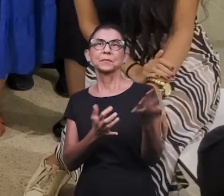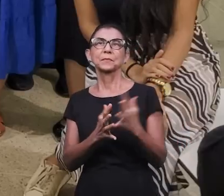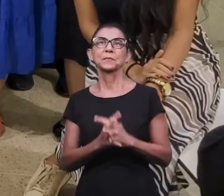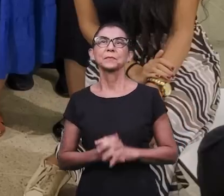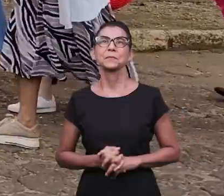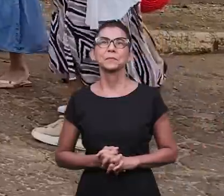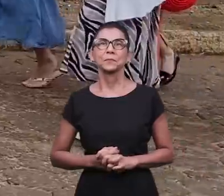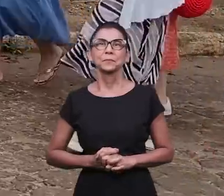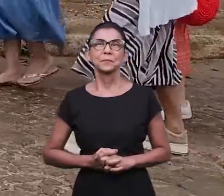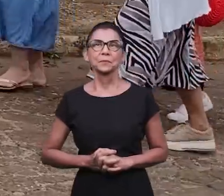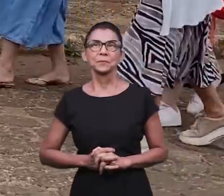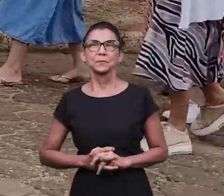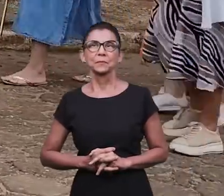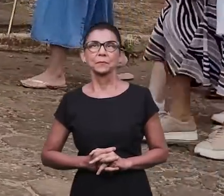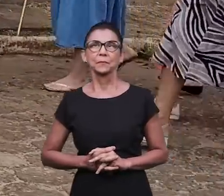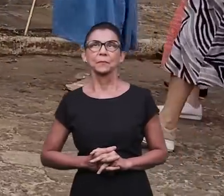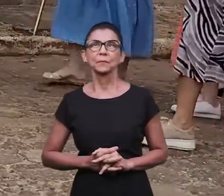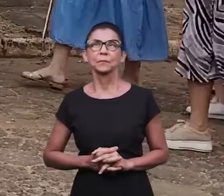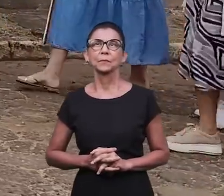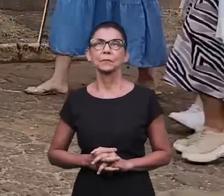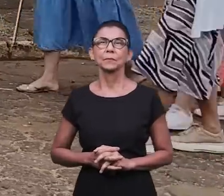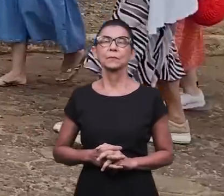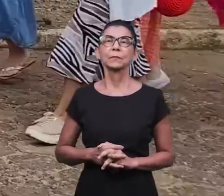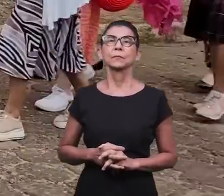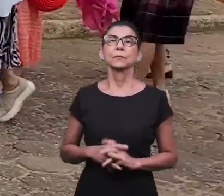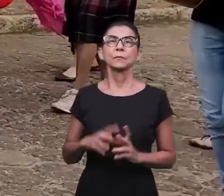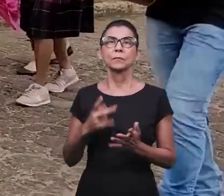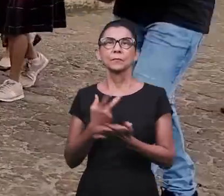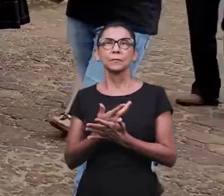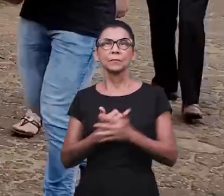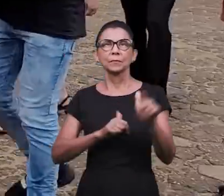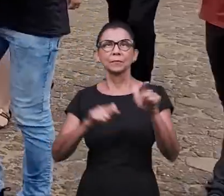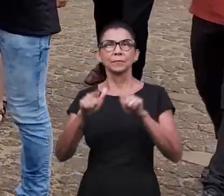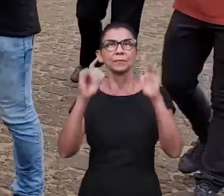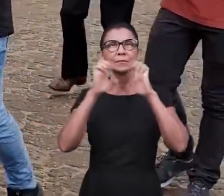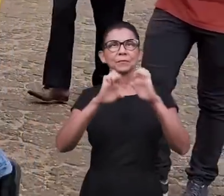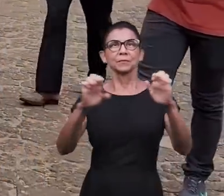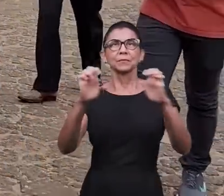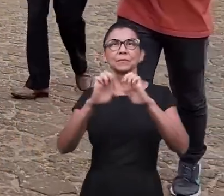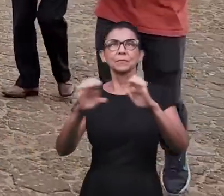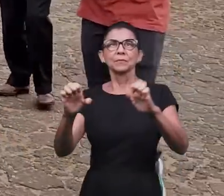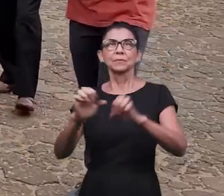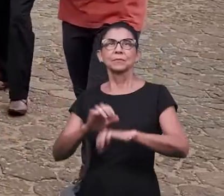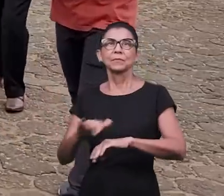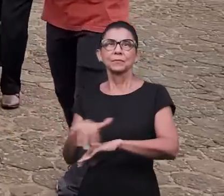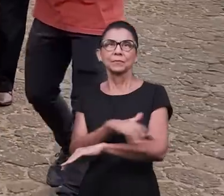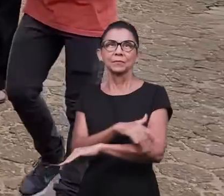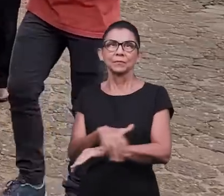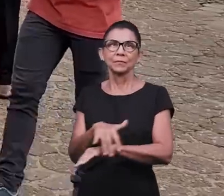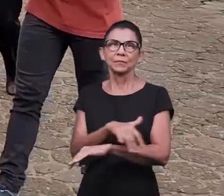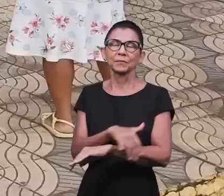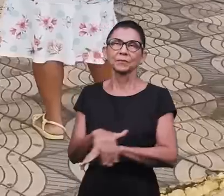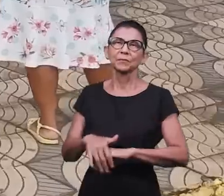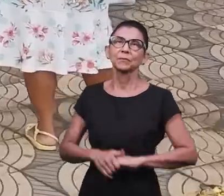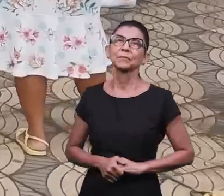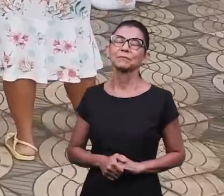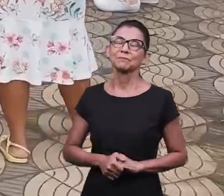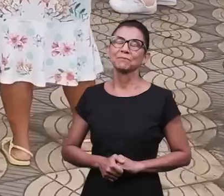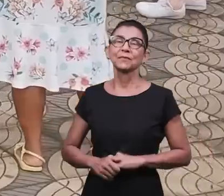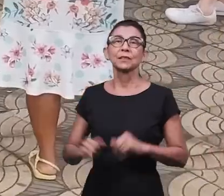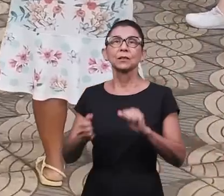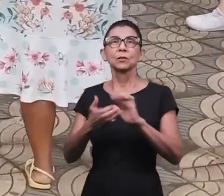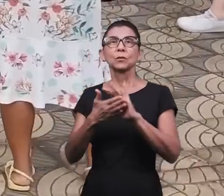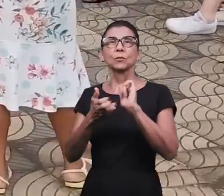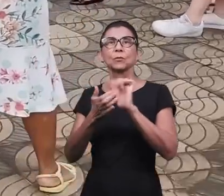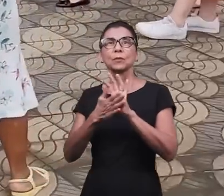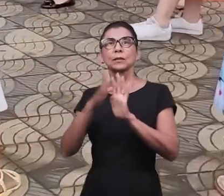Félix de Minas, e na cidade foi realizado um trabalho de evangelização pelas ruas. O louvor ao nosso Deus foi entoado